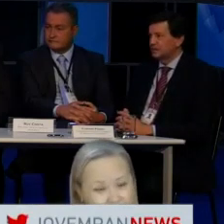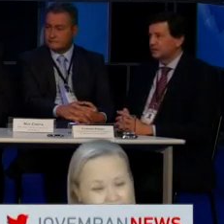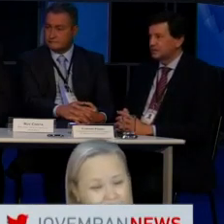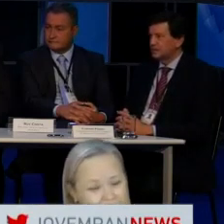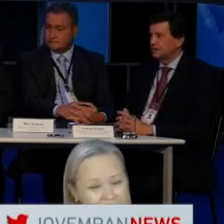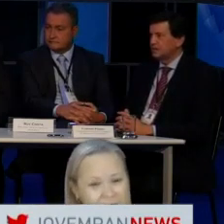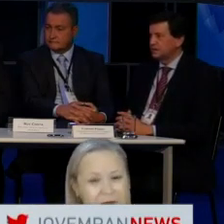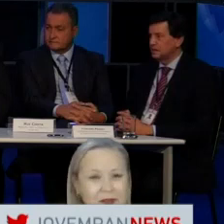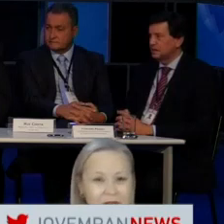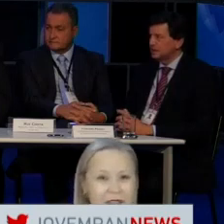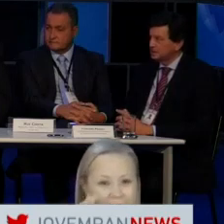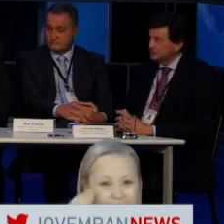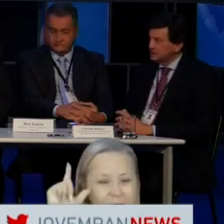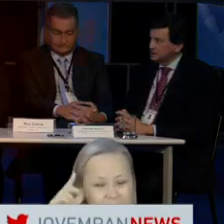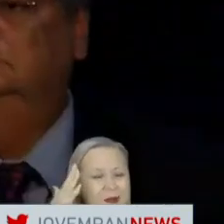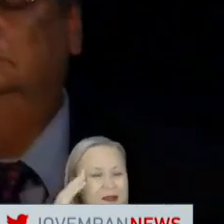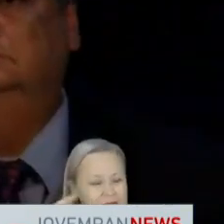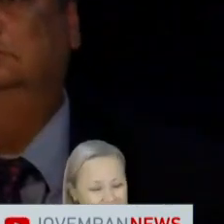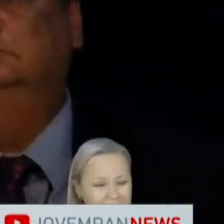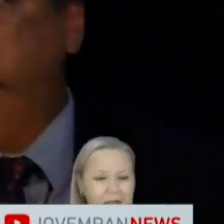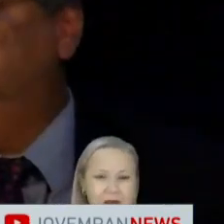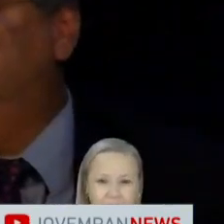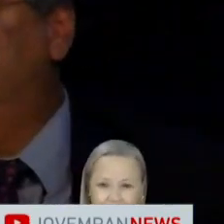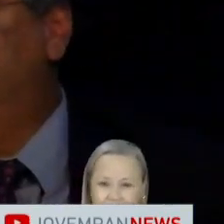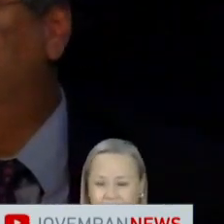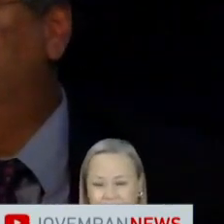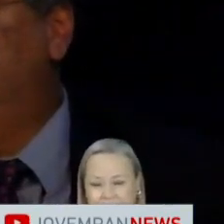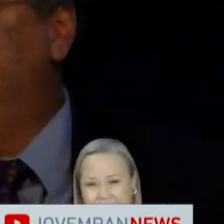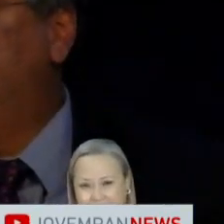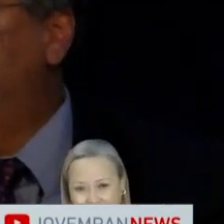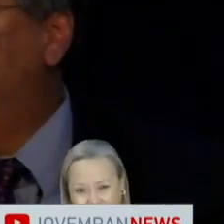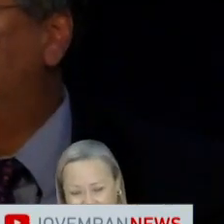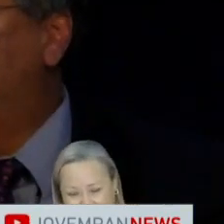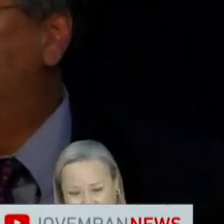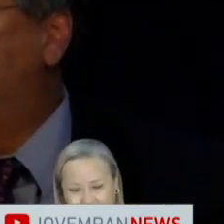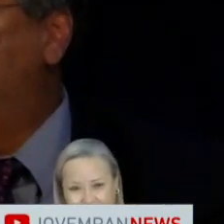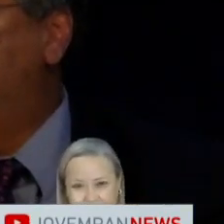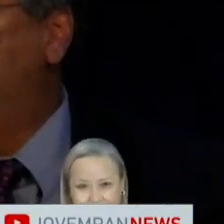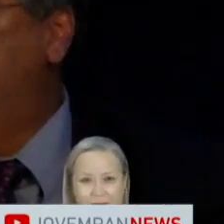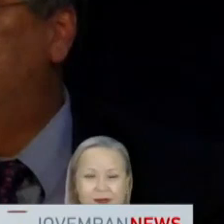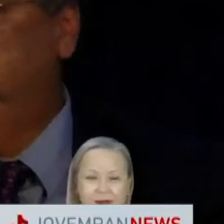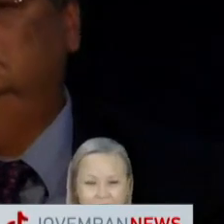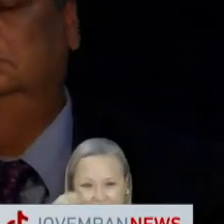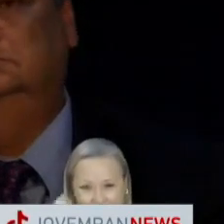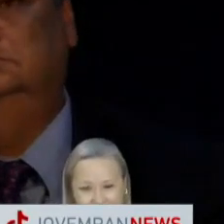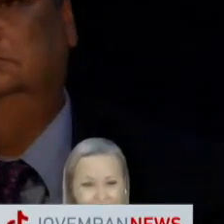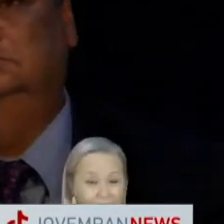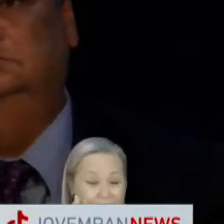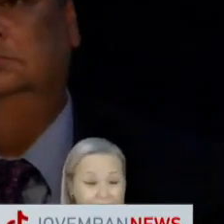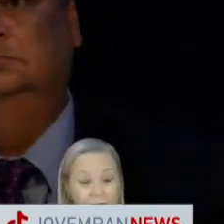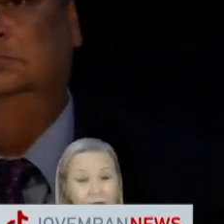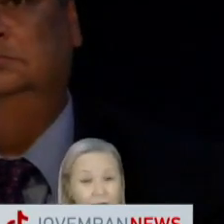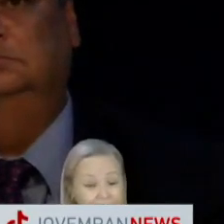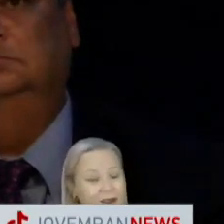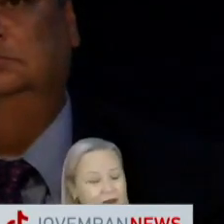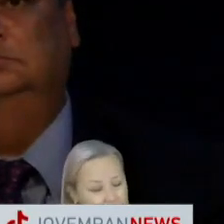nós passamos, né, durante todo esse período, você junto lá. Então, muito legal, e você tem sido muito companheira e muito atuante